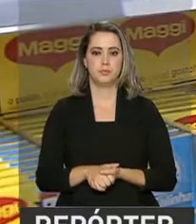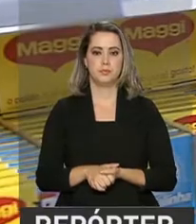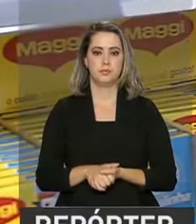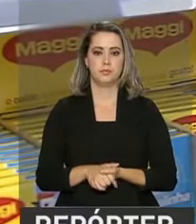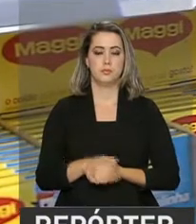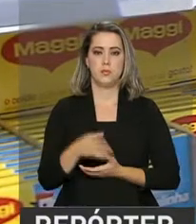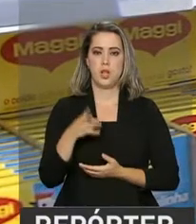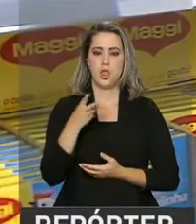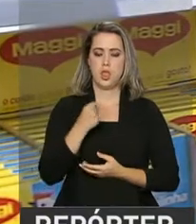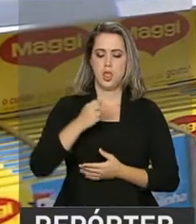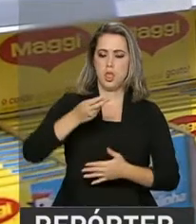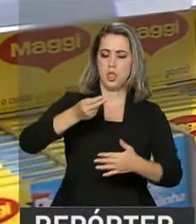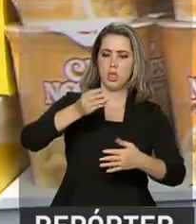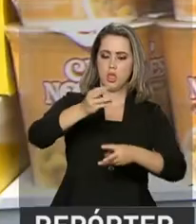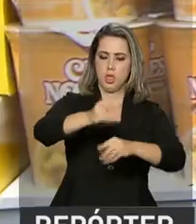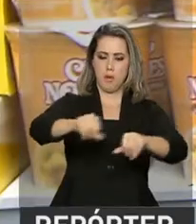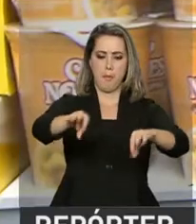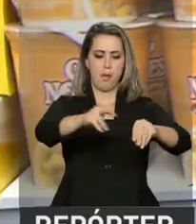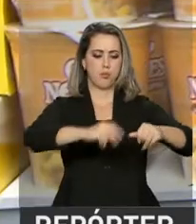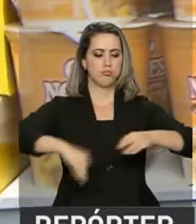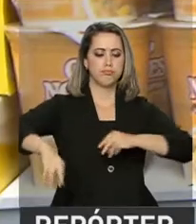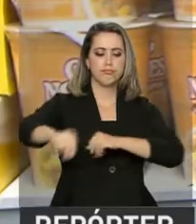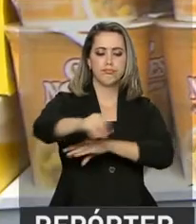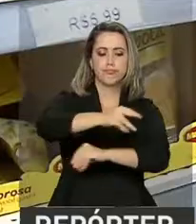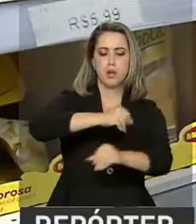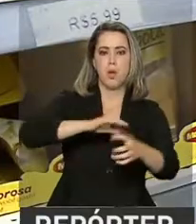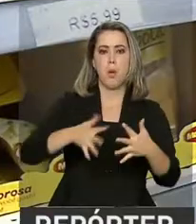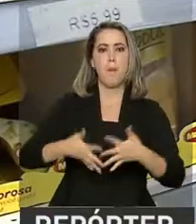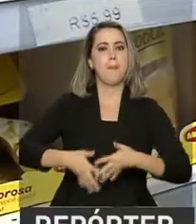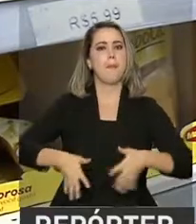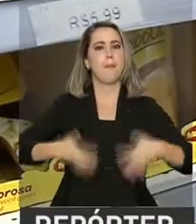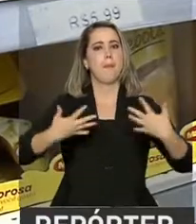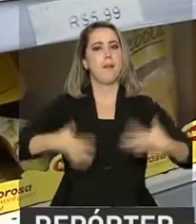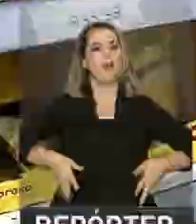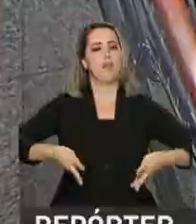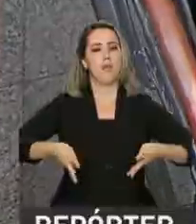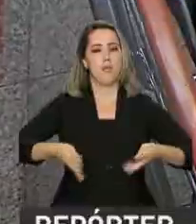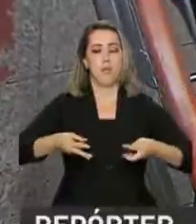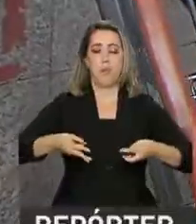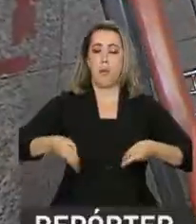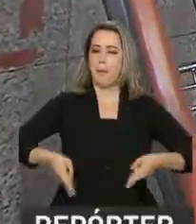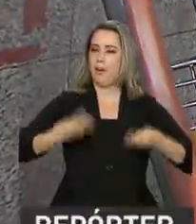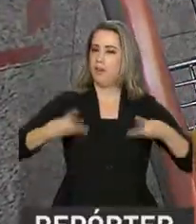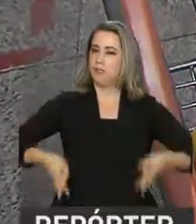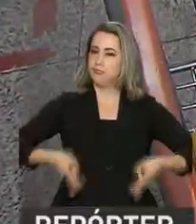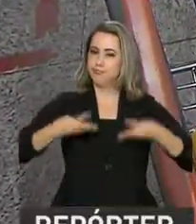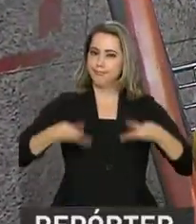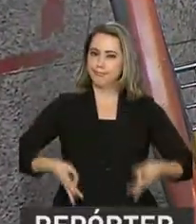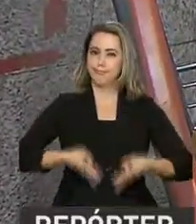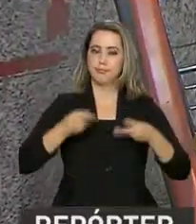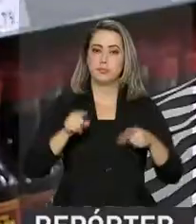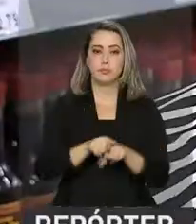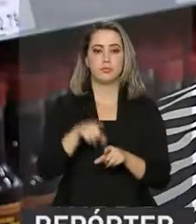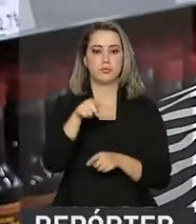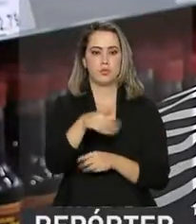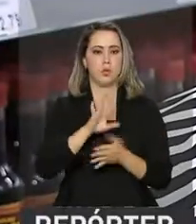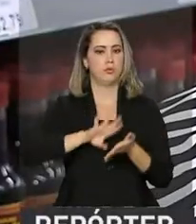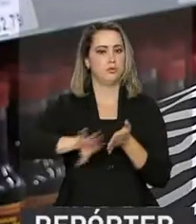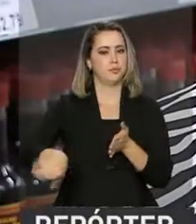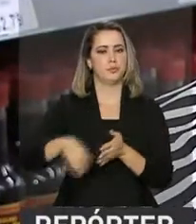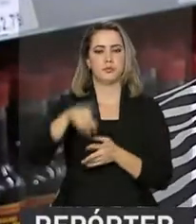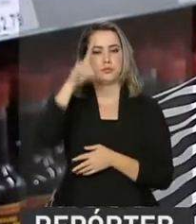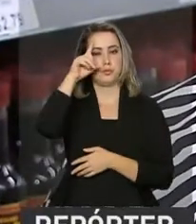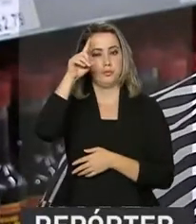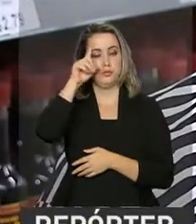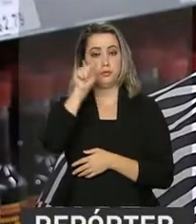temperos industrializados massas instantâneas e alimentos em conserva não fazem parte do dia-a-dia da dona de casa maria da